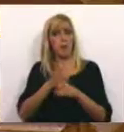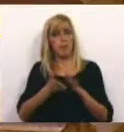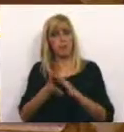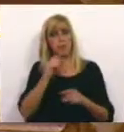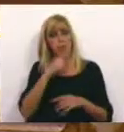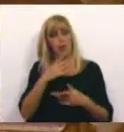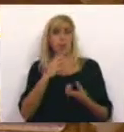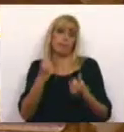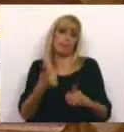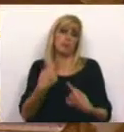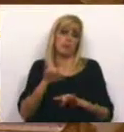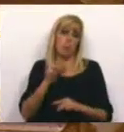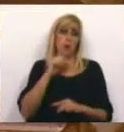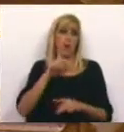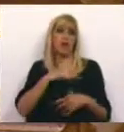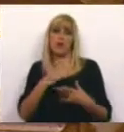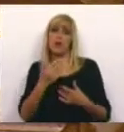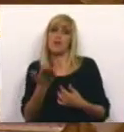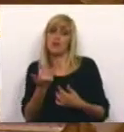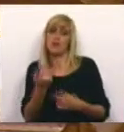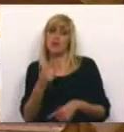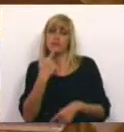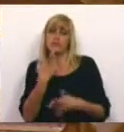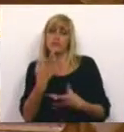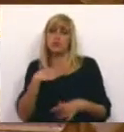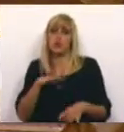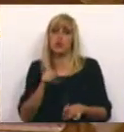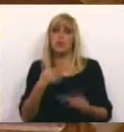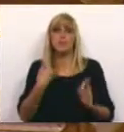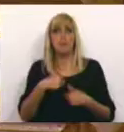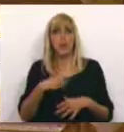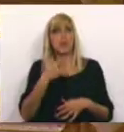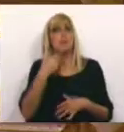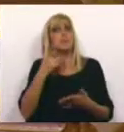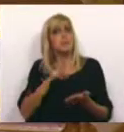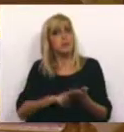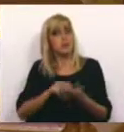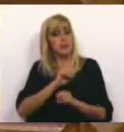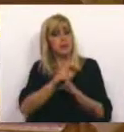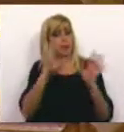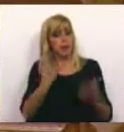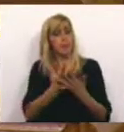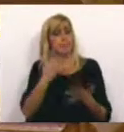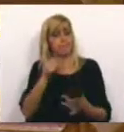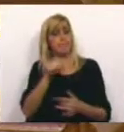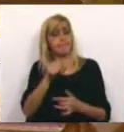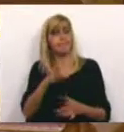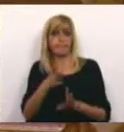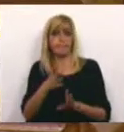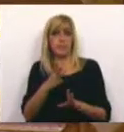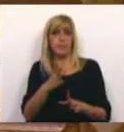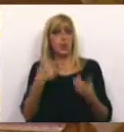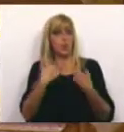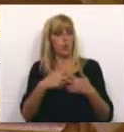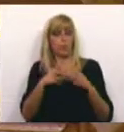bem e, em alguns casos, até podem estar longe do desejável. Mas há, contudo, uma certeza clara e evidente e que não deixa margem